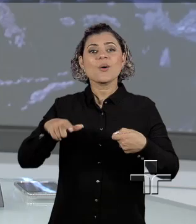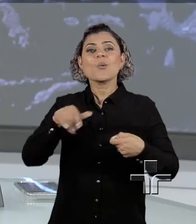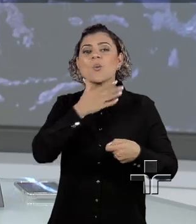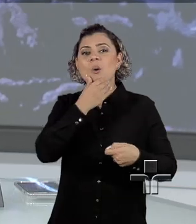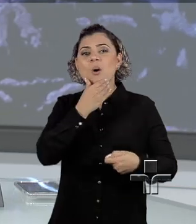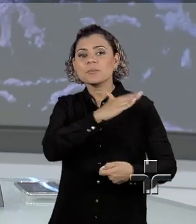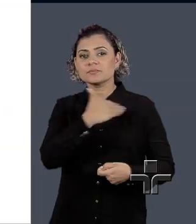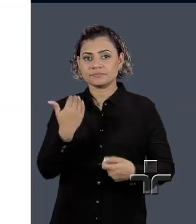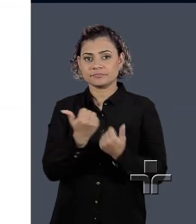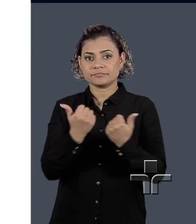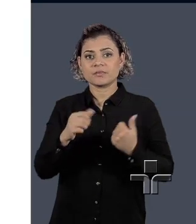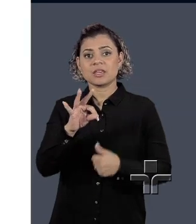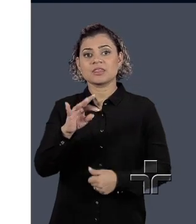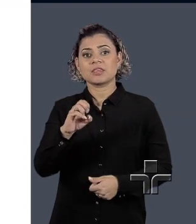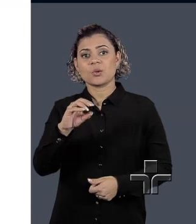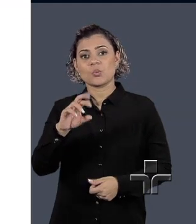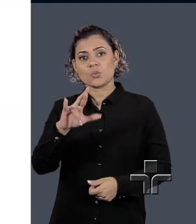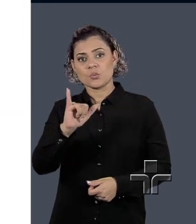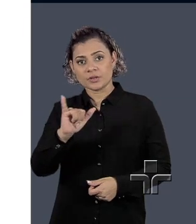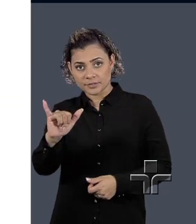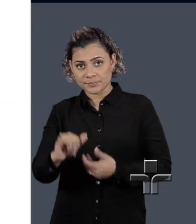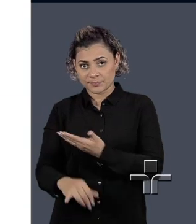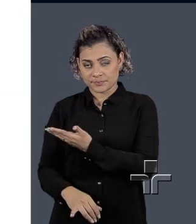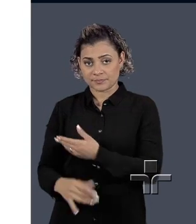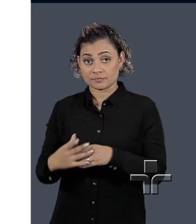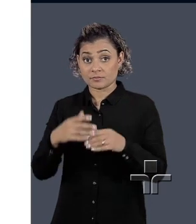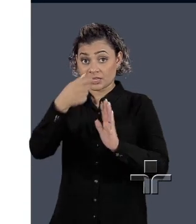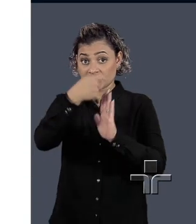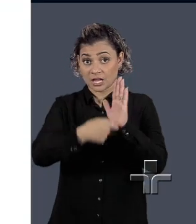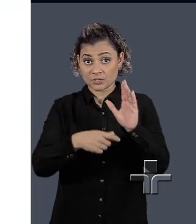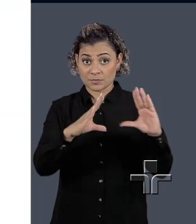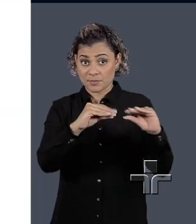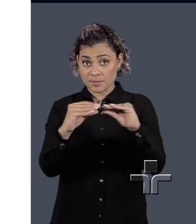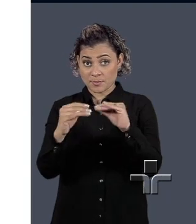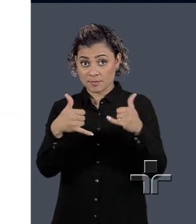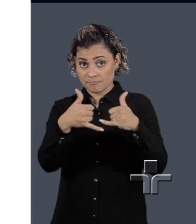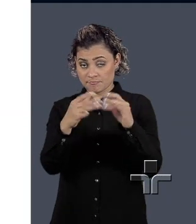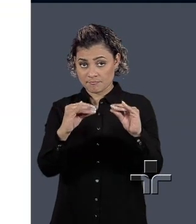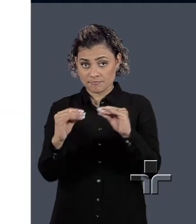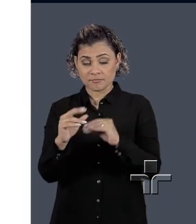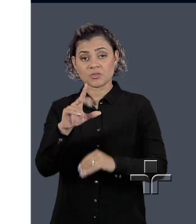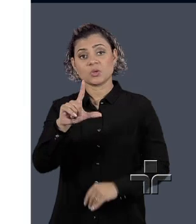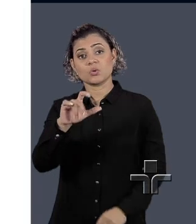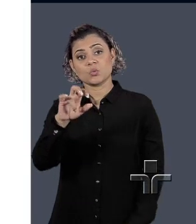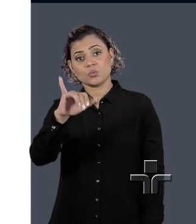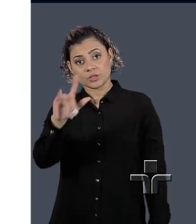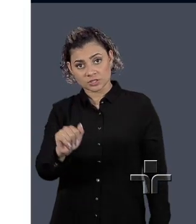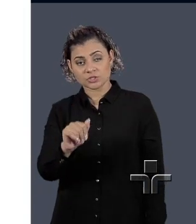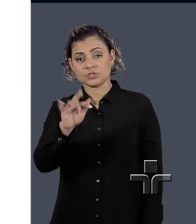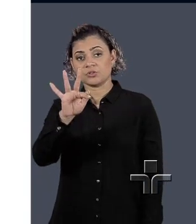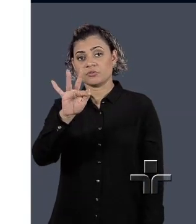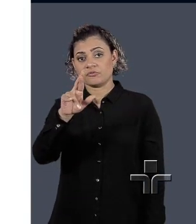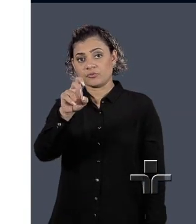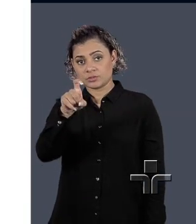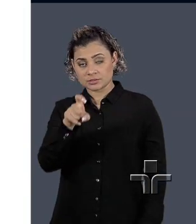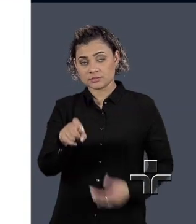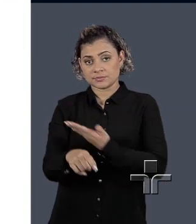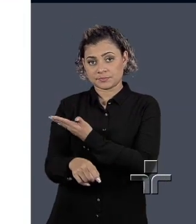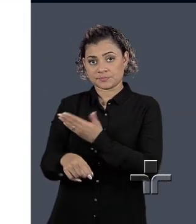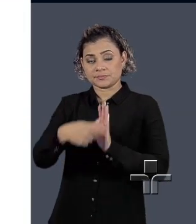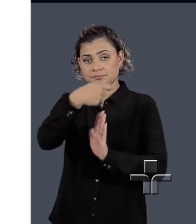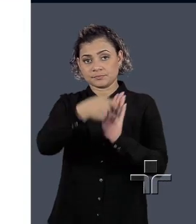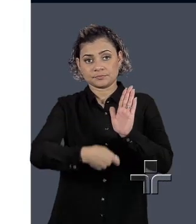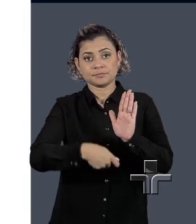Teori Zavascki. O trecho relativo ao ministro do Supremo, Luiz Fux, foi enviado pelo Intercept ao jornalista